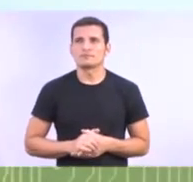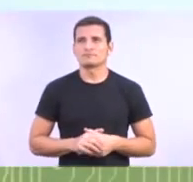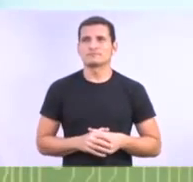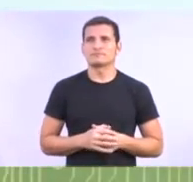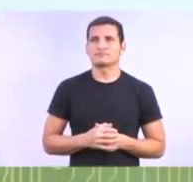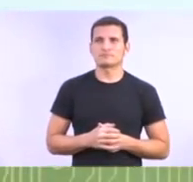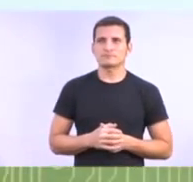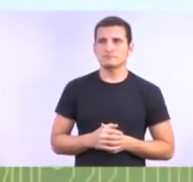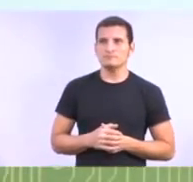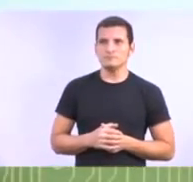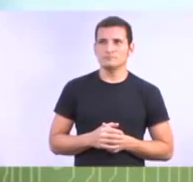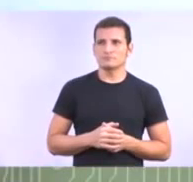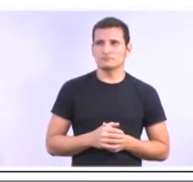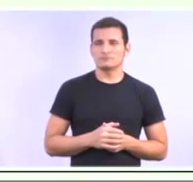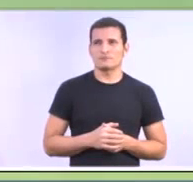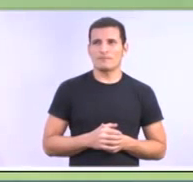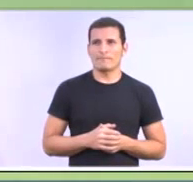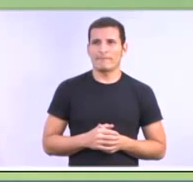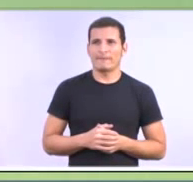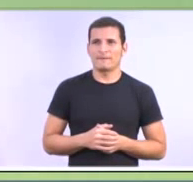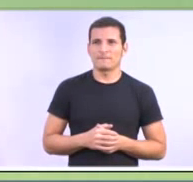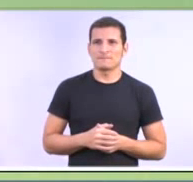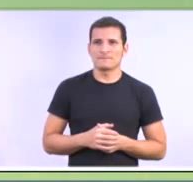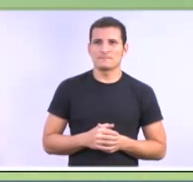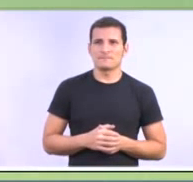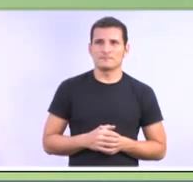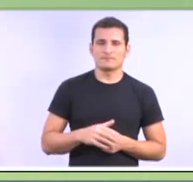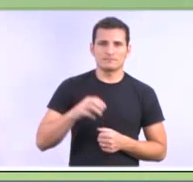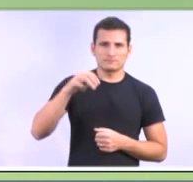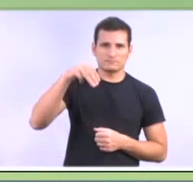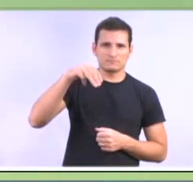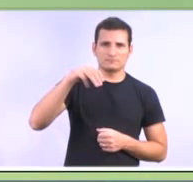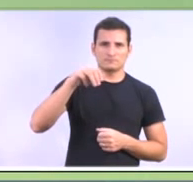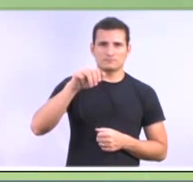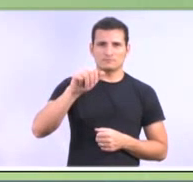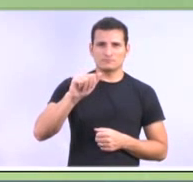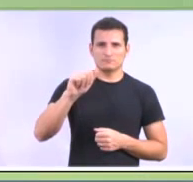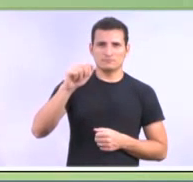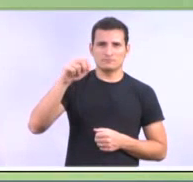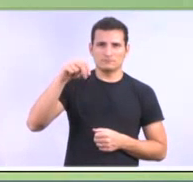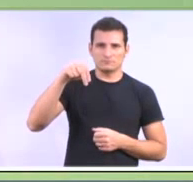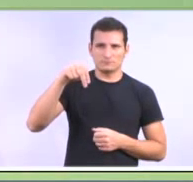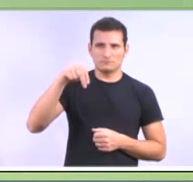Vamos então para o próximo. MAN, rede metropolitana.